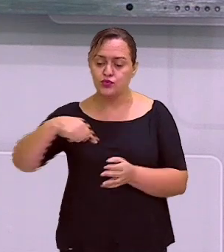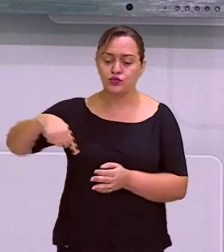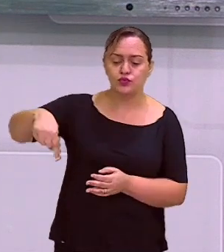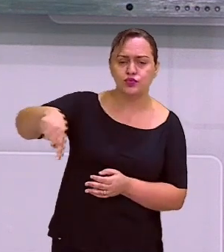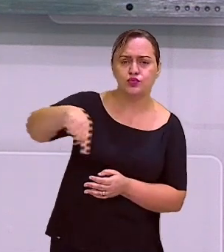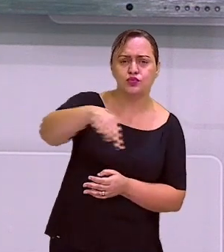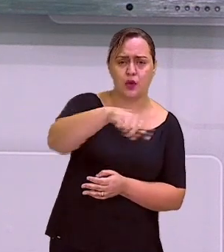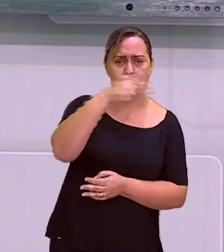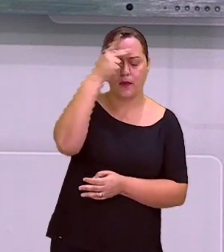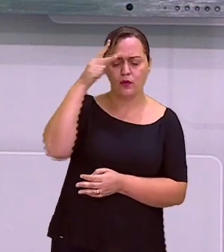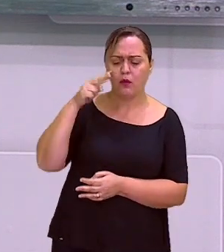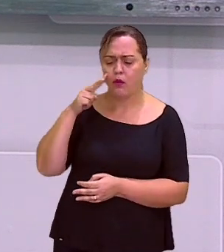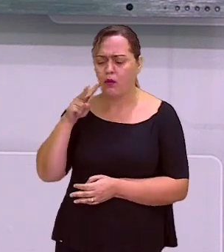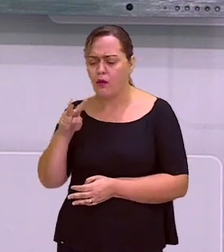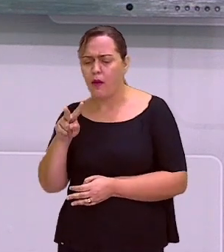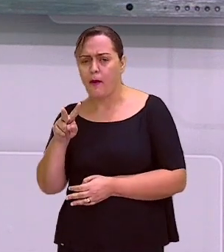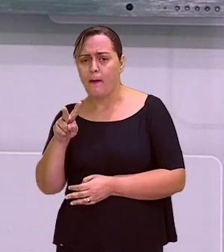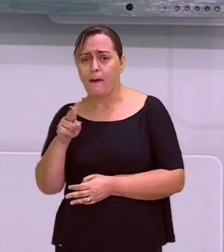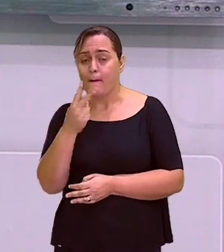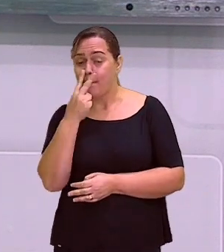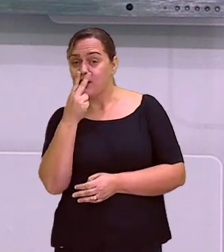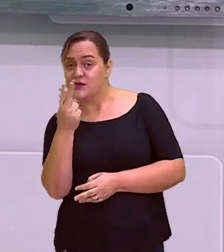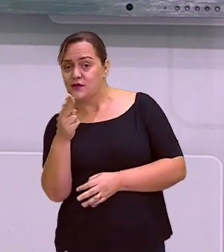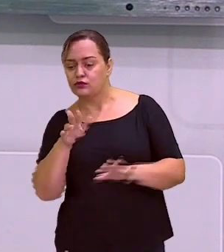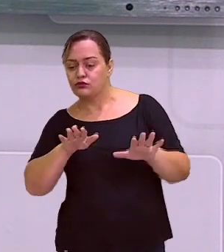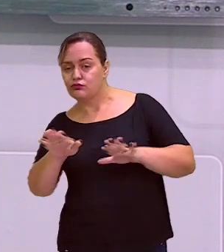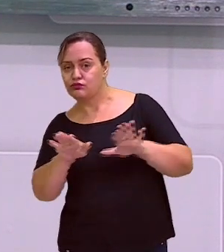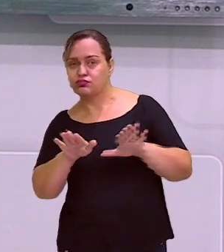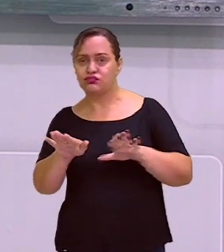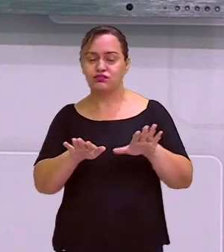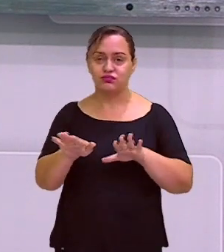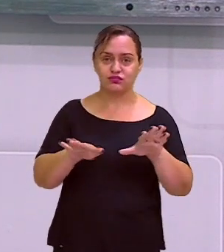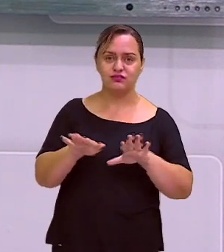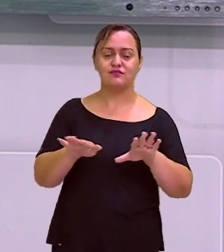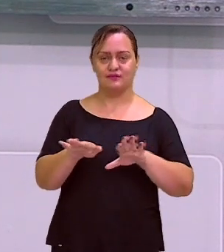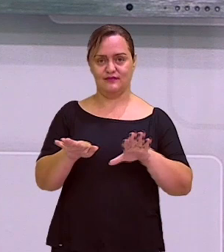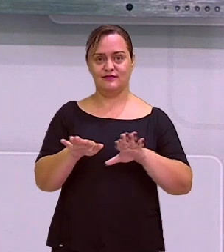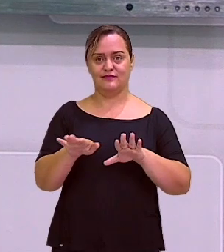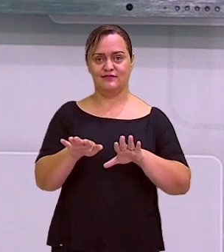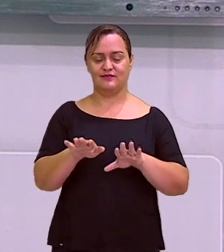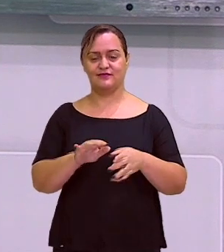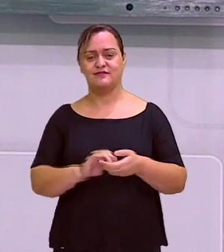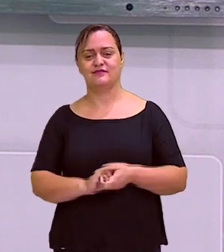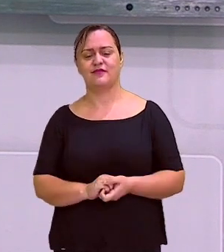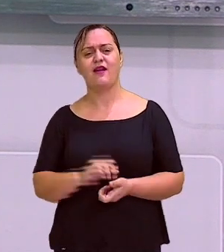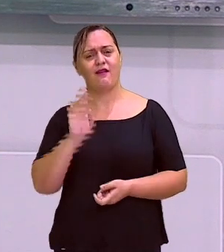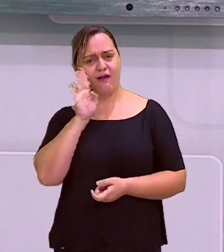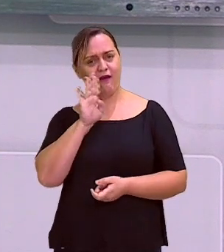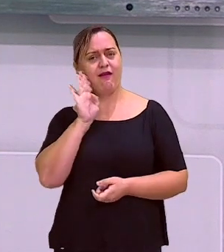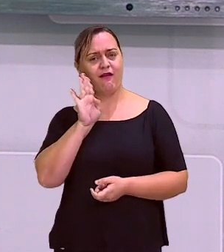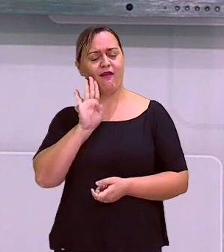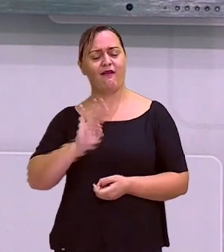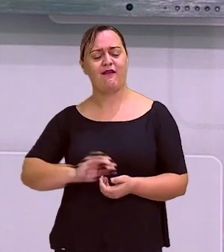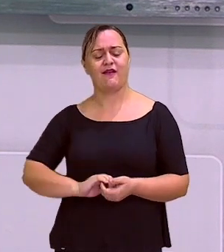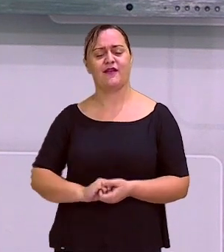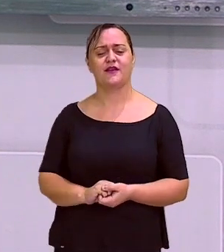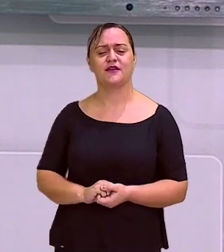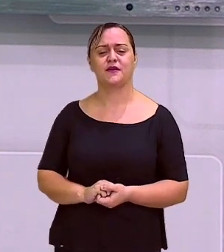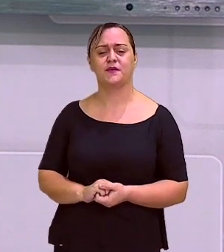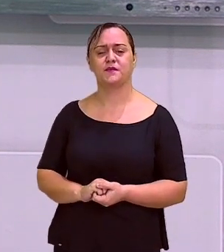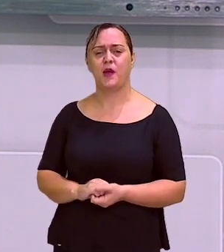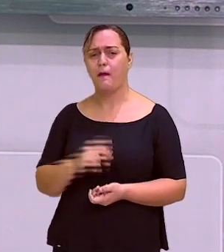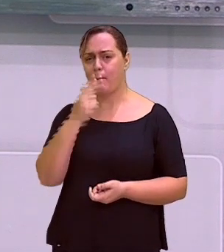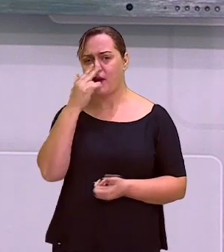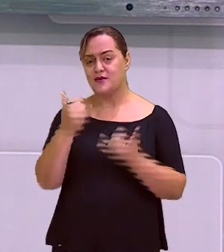se movimentando. E aí surgiam, né, as imagens. Muito interessante esse aqui. Ele lembra um brinquedo